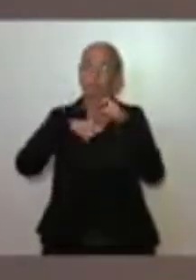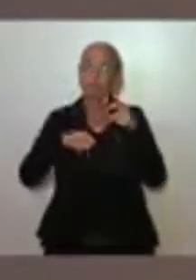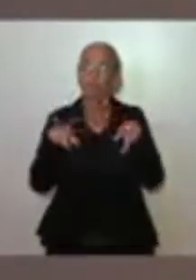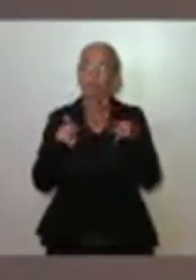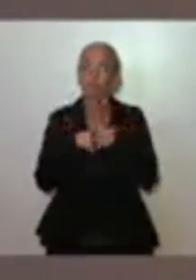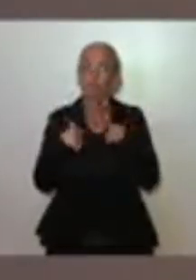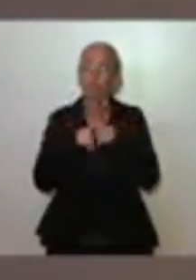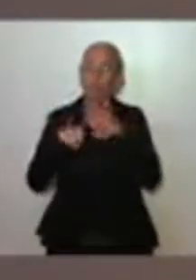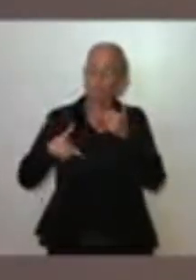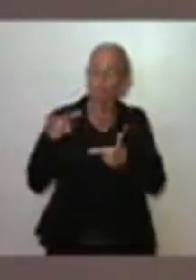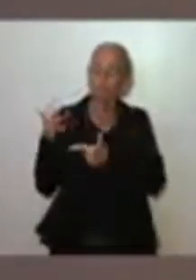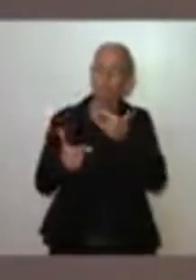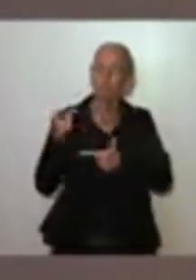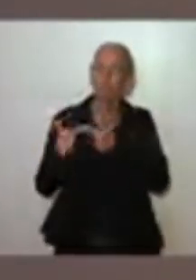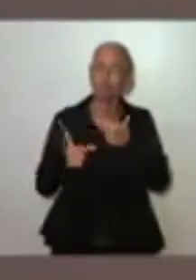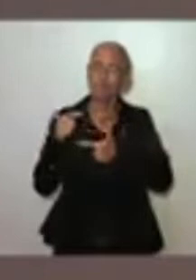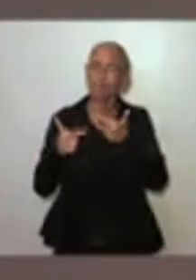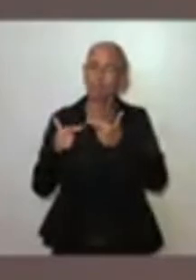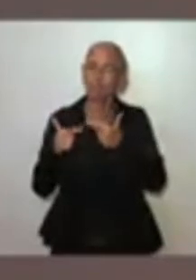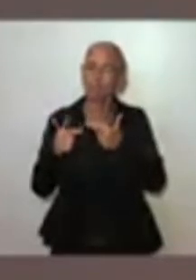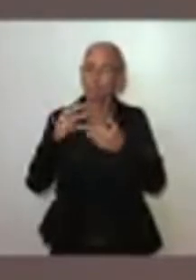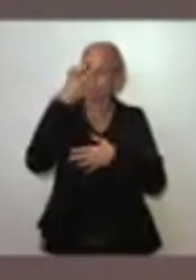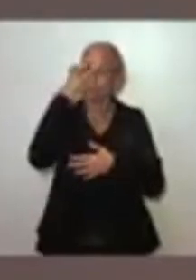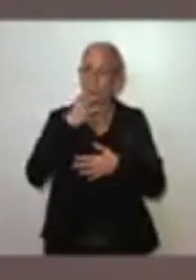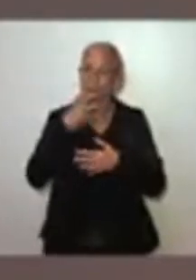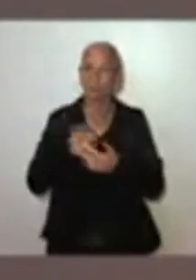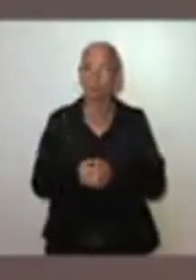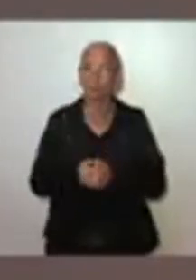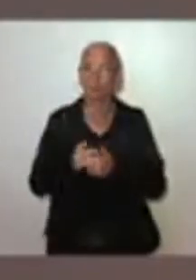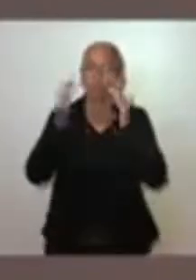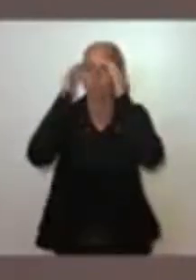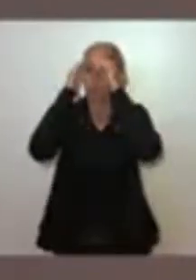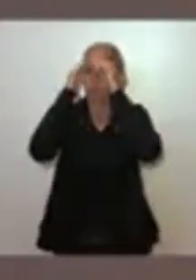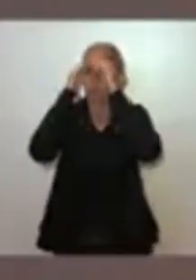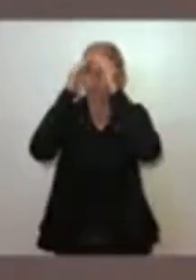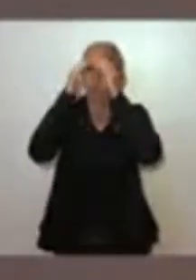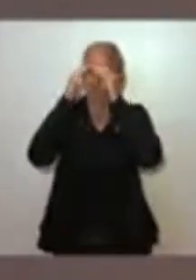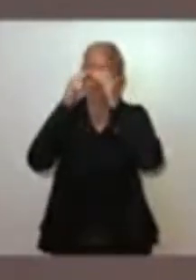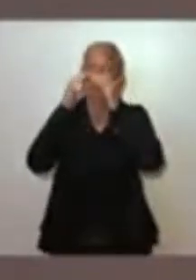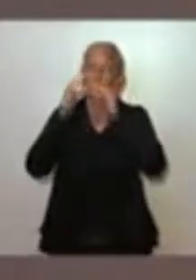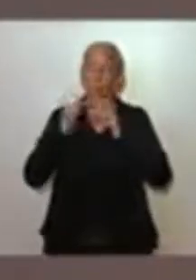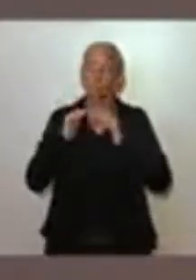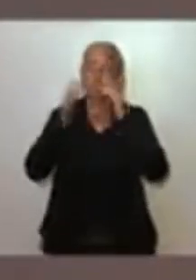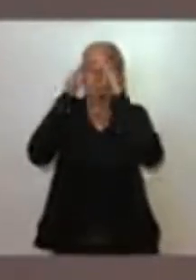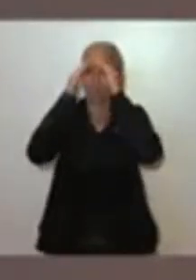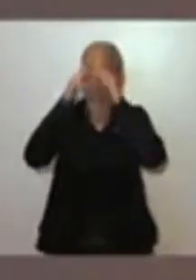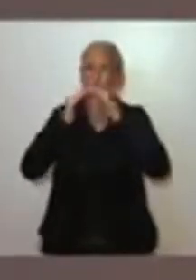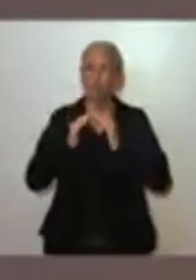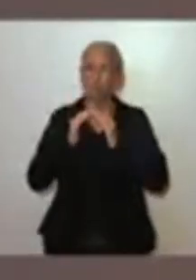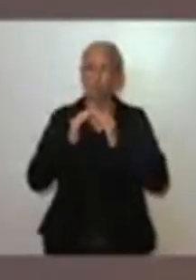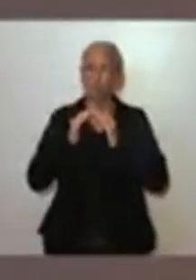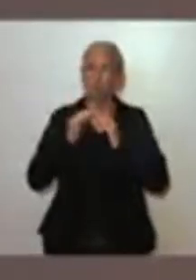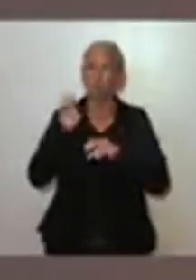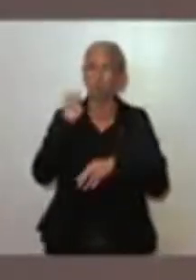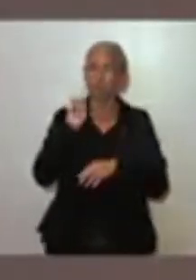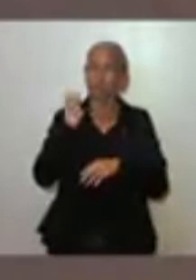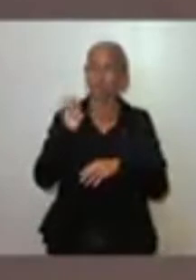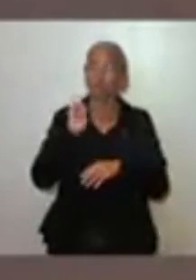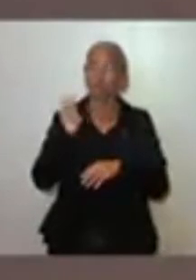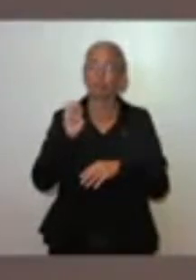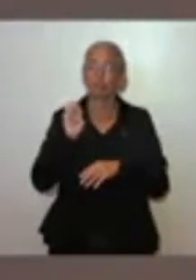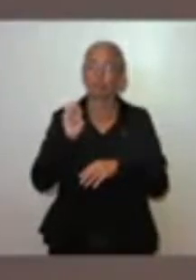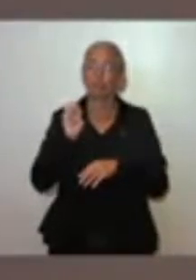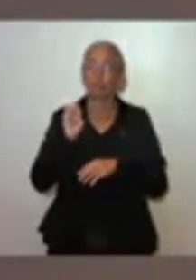também é uma luta em curso o respeito e consideração pelas pessoas gays é um